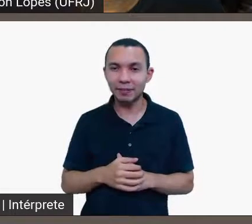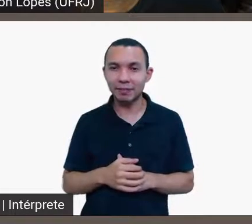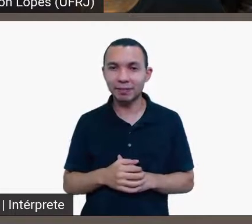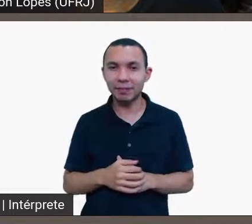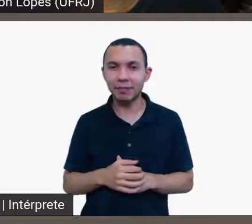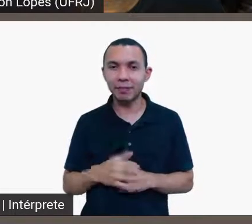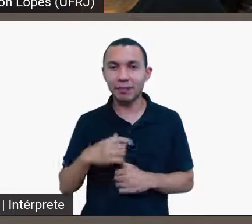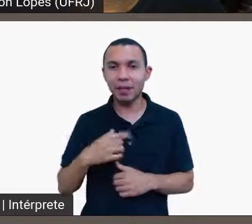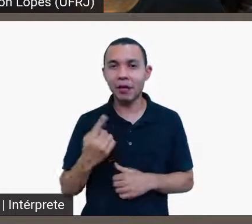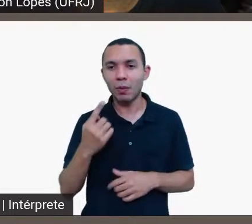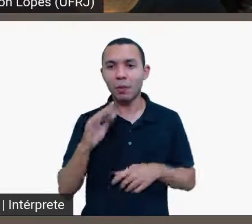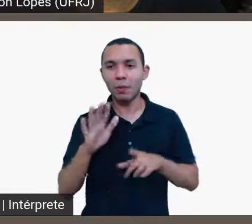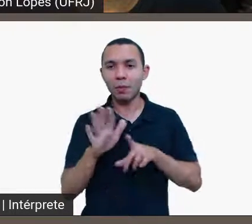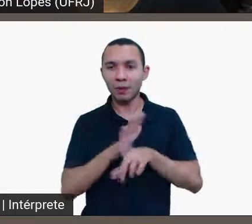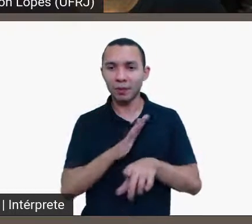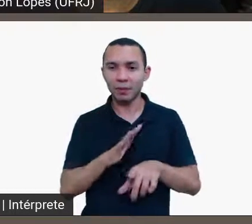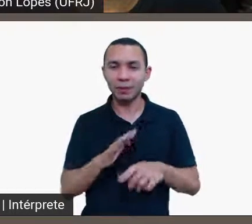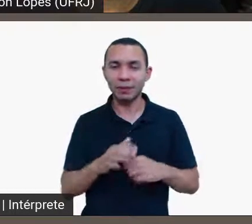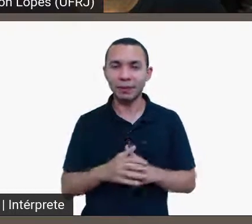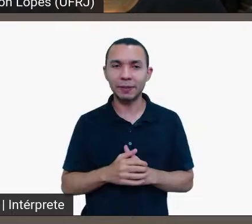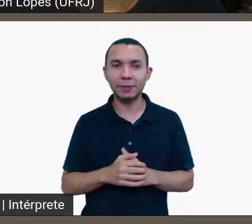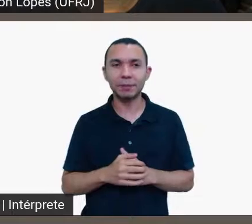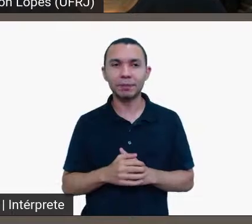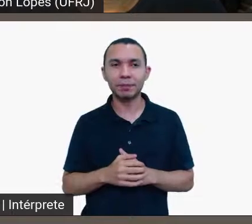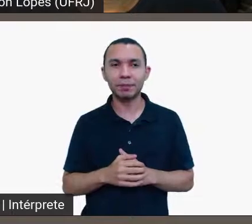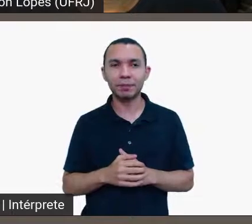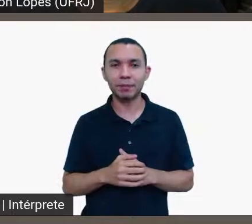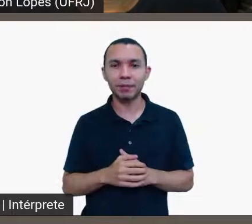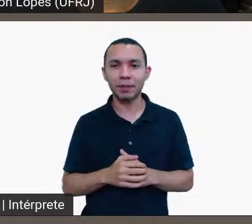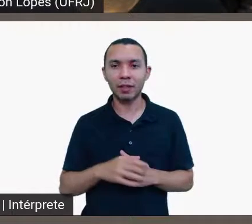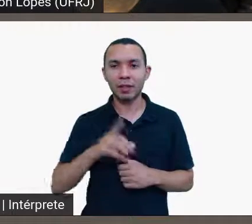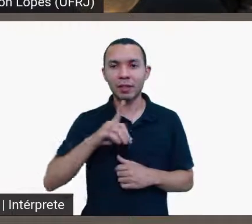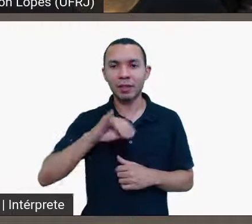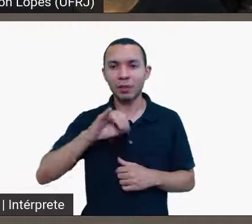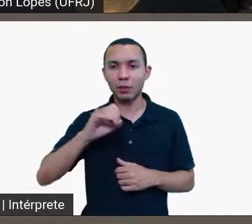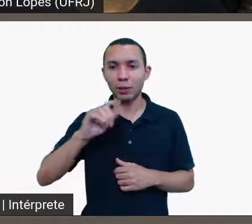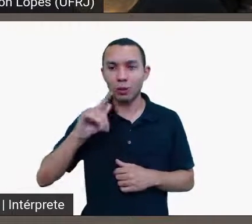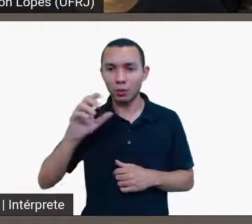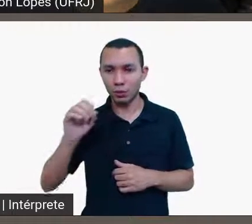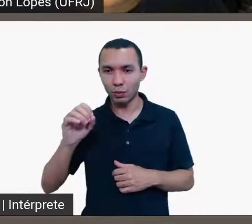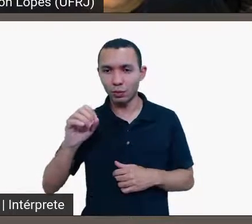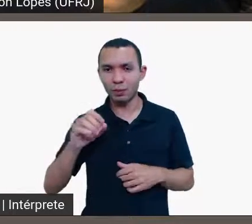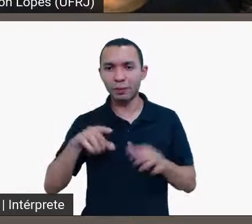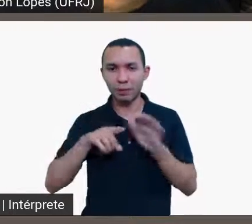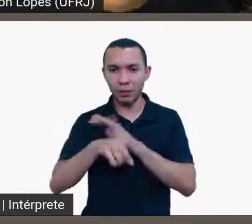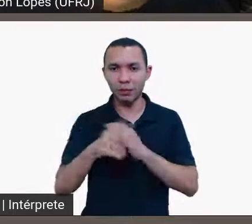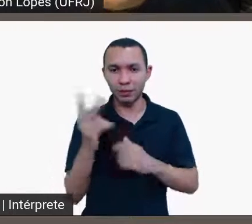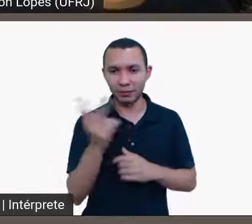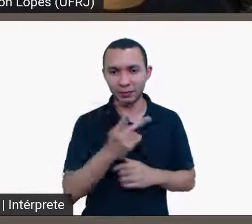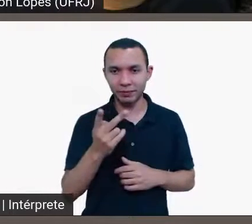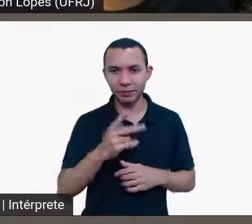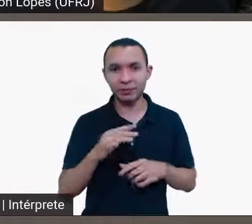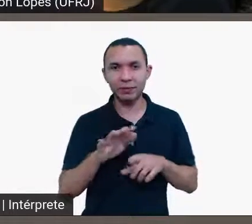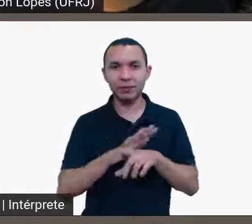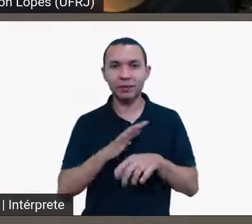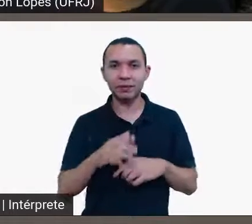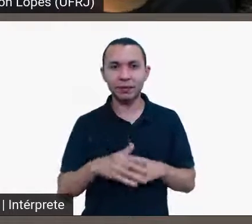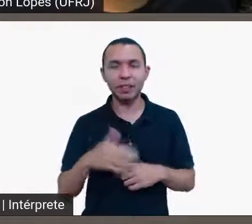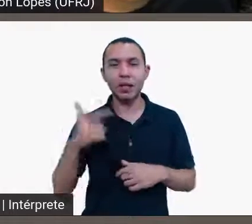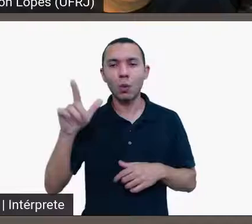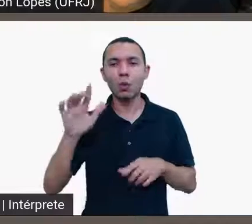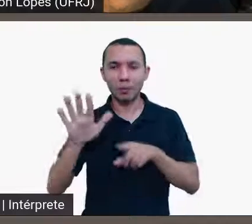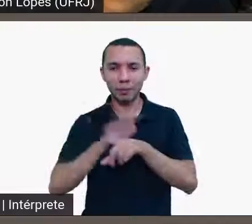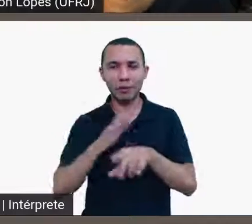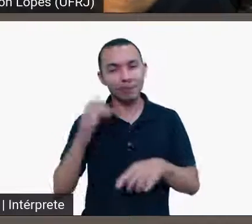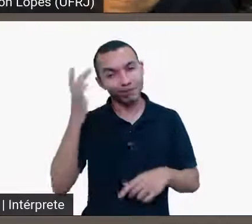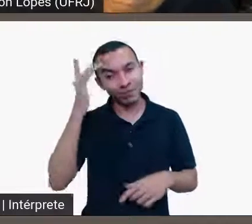uma pergunta do Diogo Dias para vocês dois. O Diogo Dias, tinha uma outra pergunta, mas não sei se